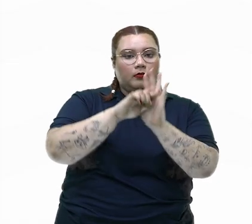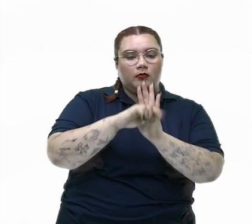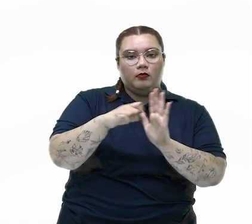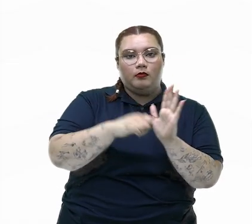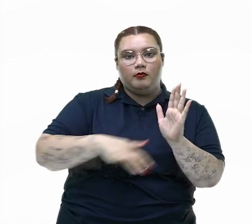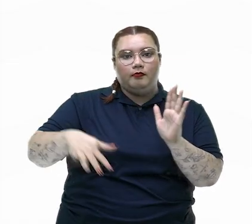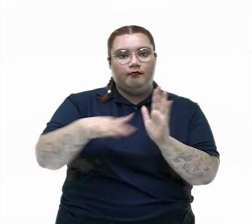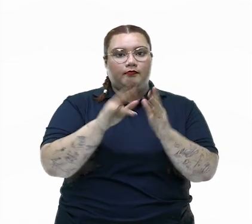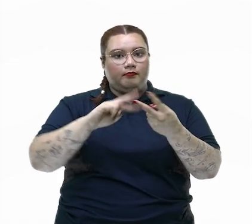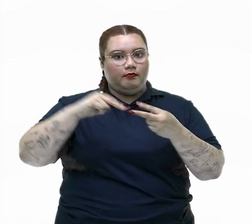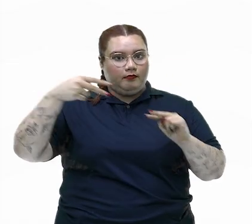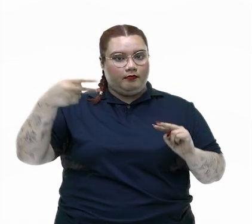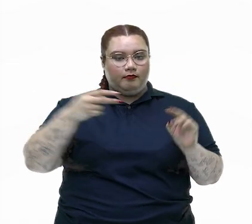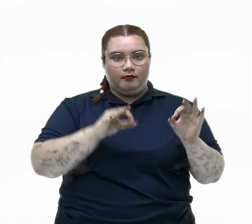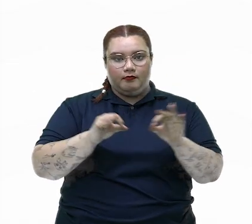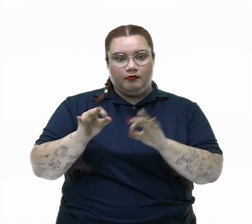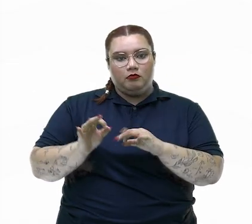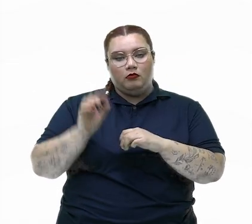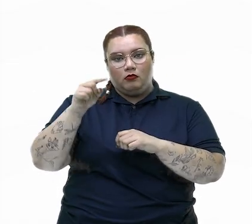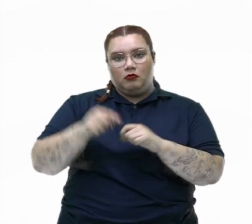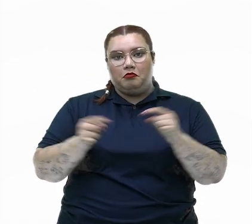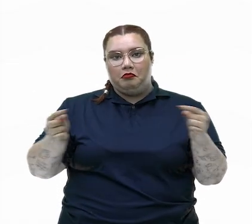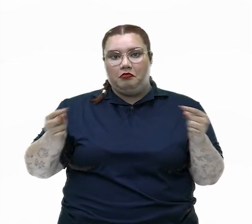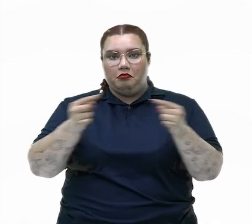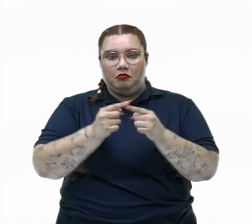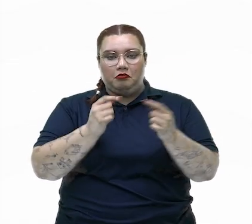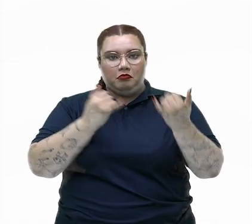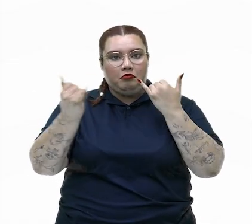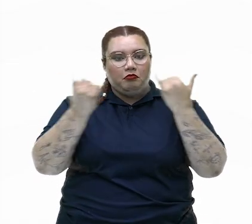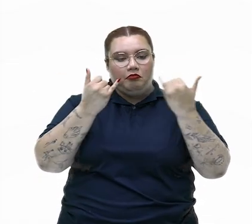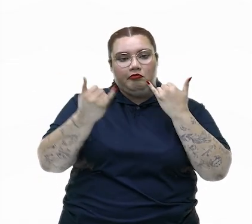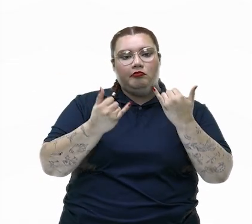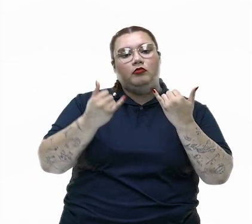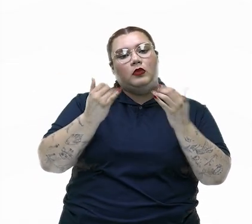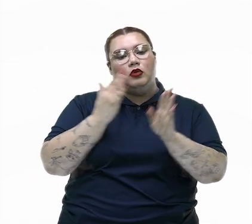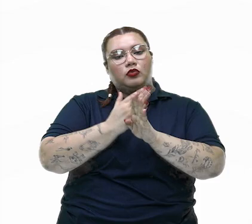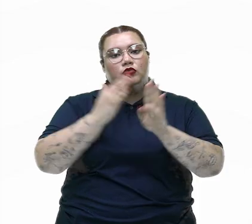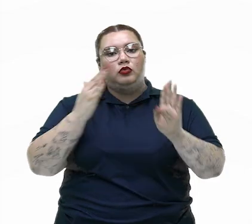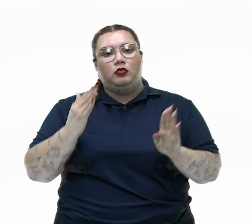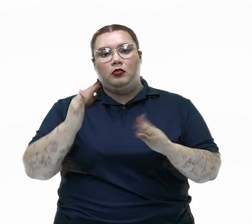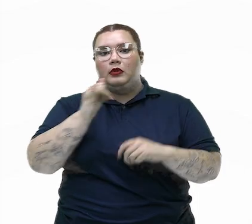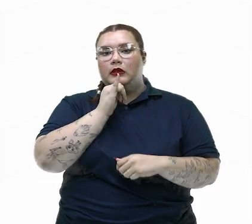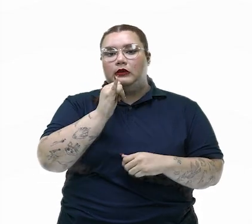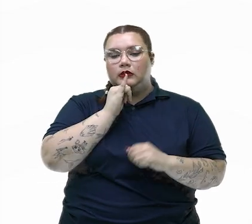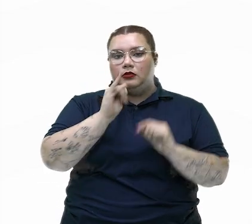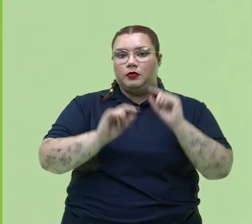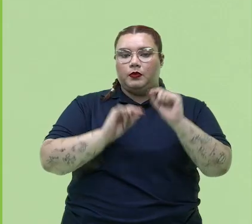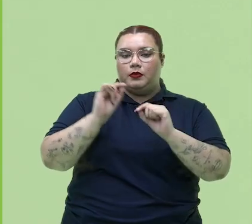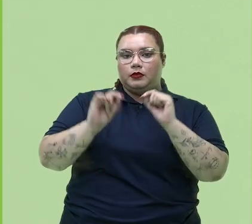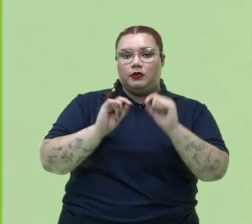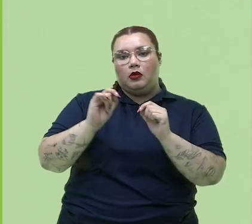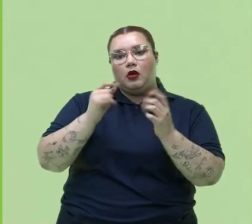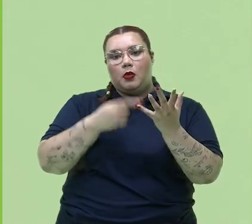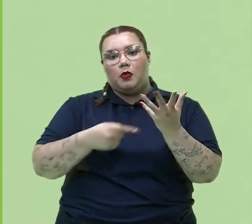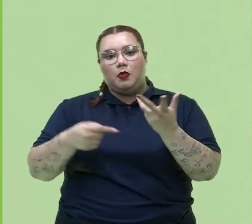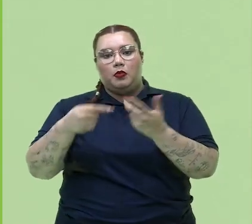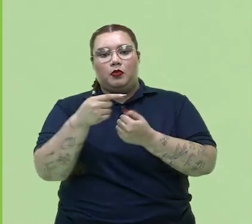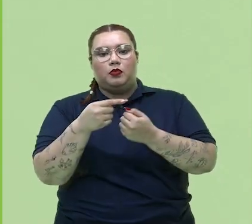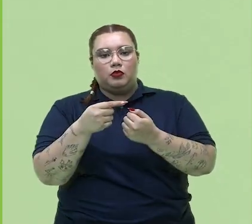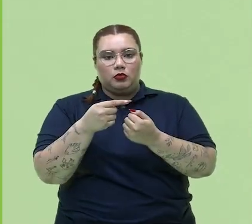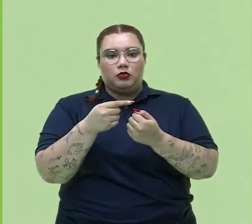pesquisas na área da genética. É com base na investigação científica que se descobre, por exemplo,